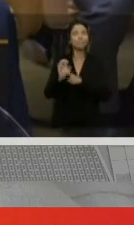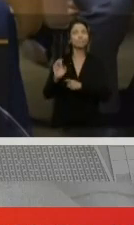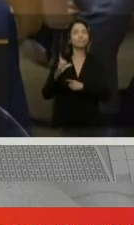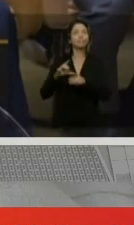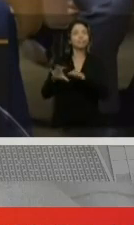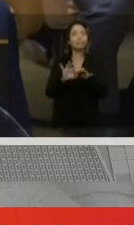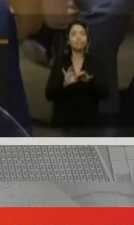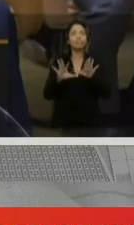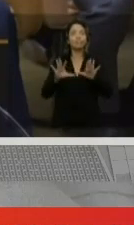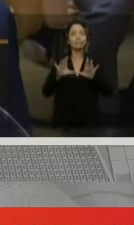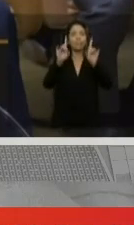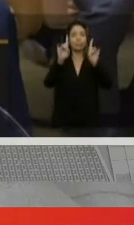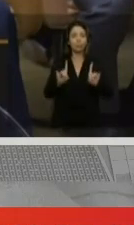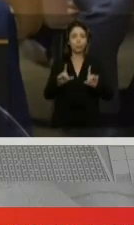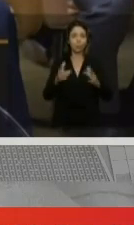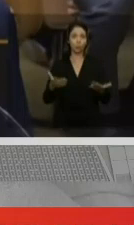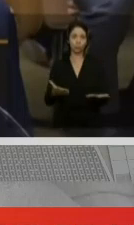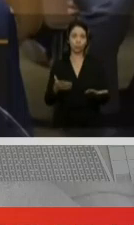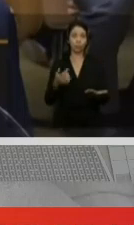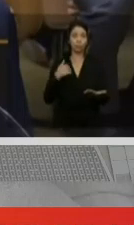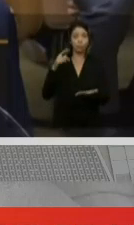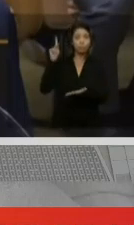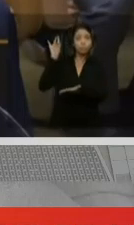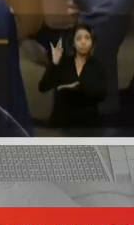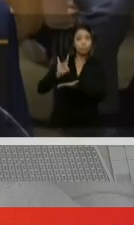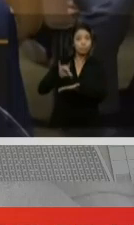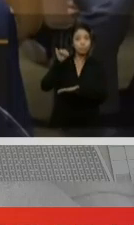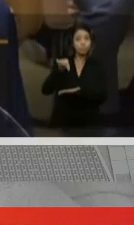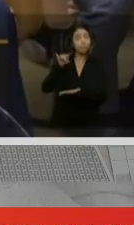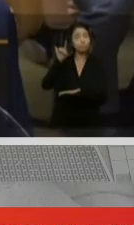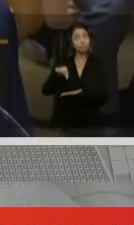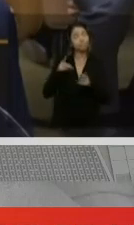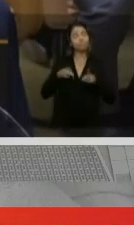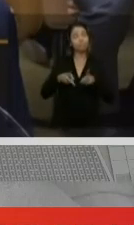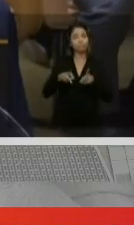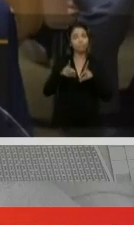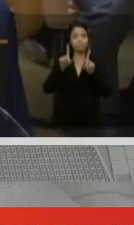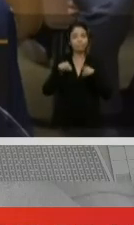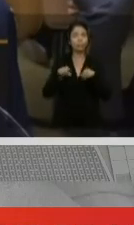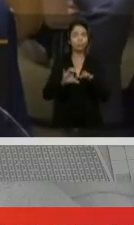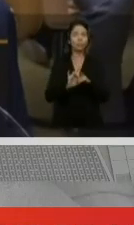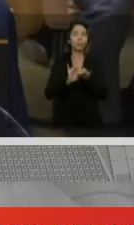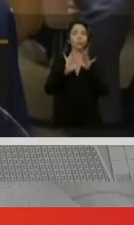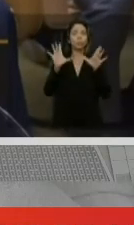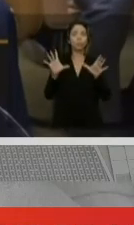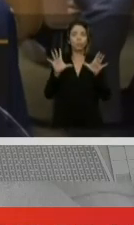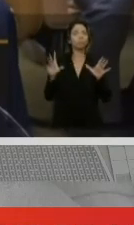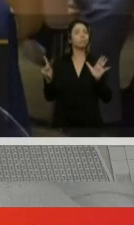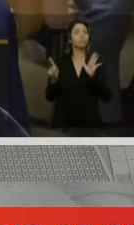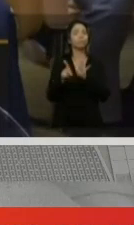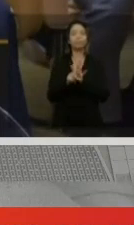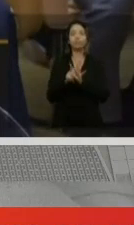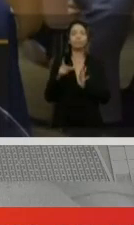do próprio aparato do Estado, é fundamental, é um pilar essencial de qualquer